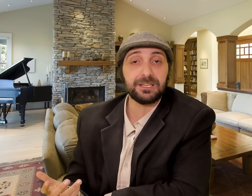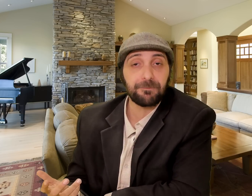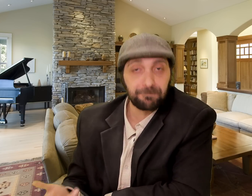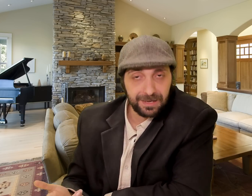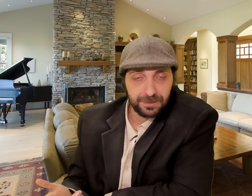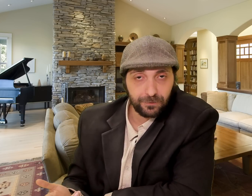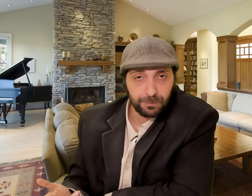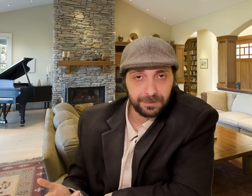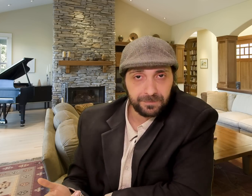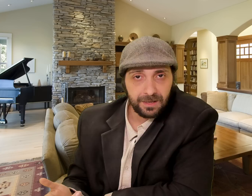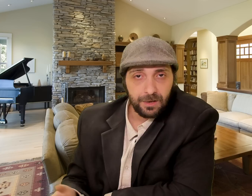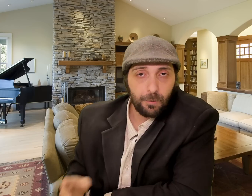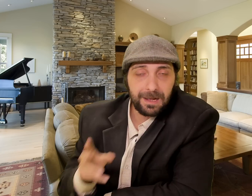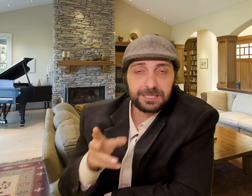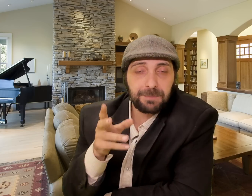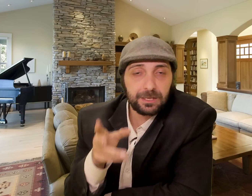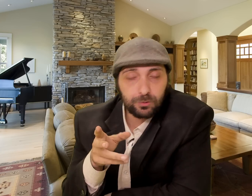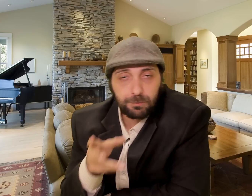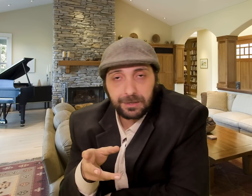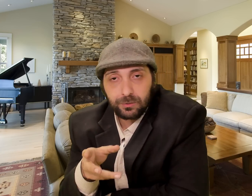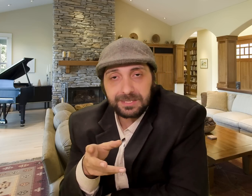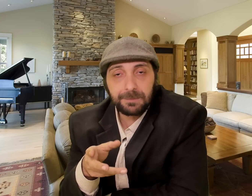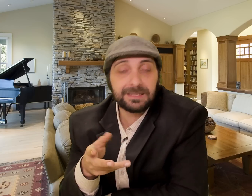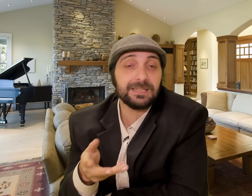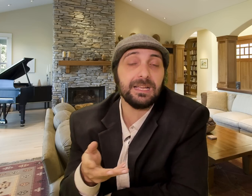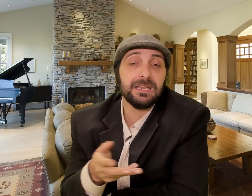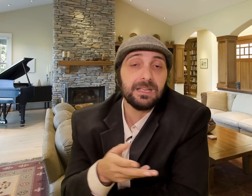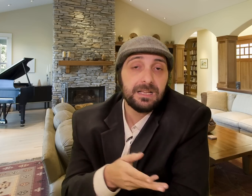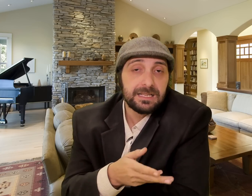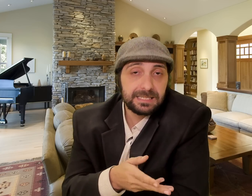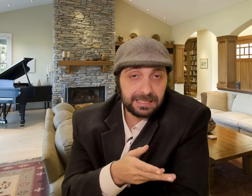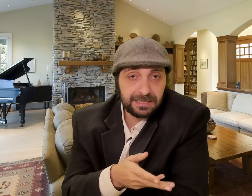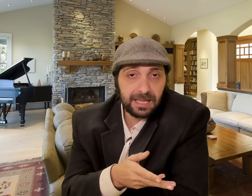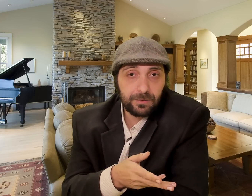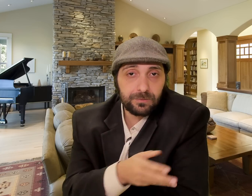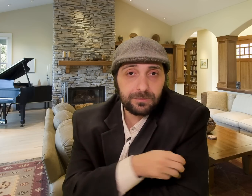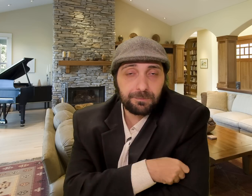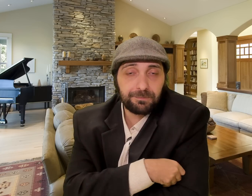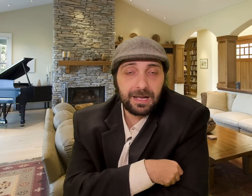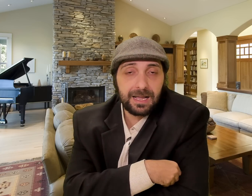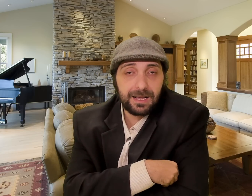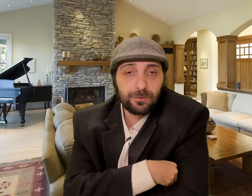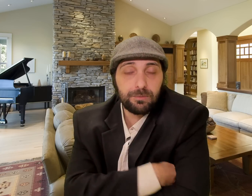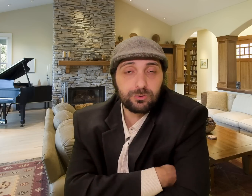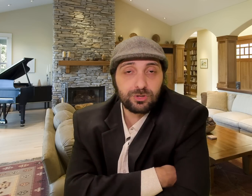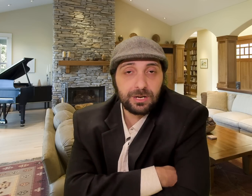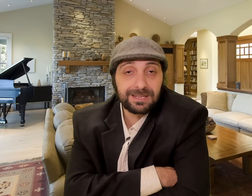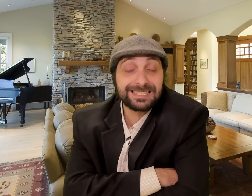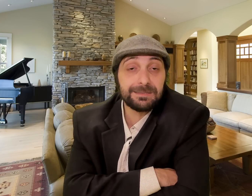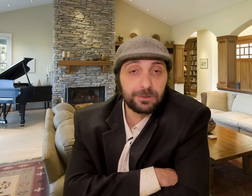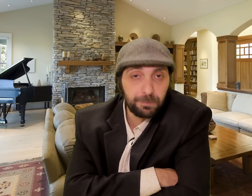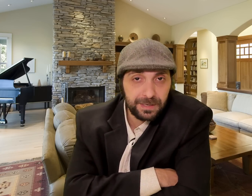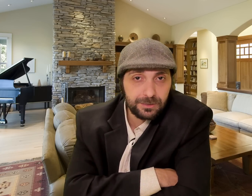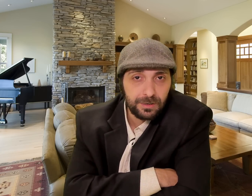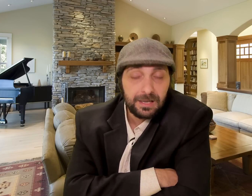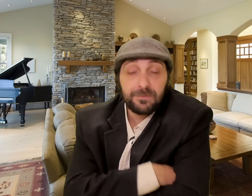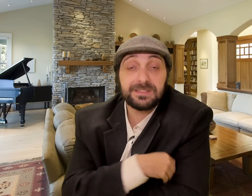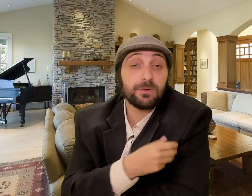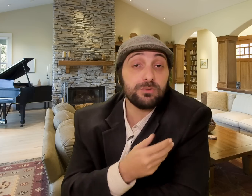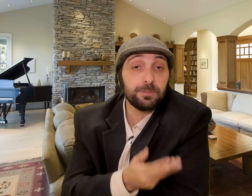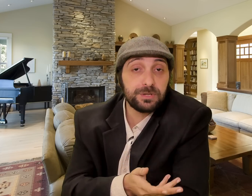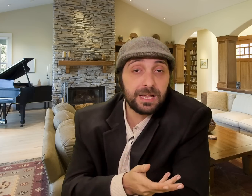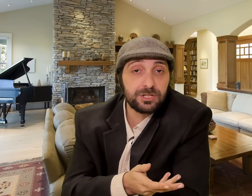e outra metade passa fome o mais perturbador é saber que quem se quem tá com bucho cheio acima do peso